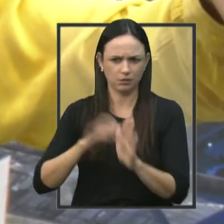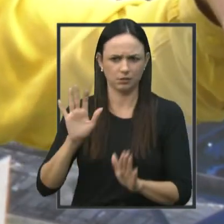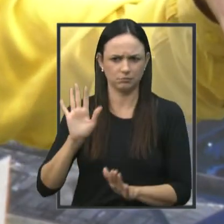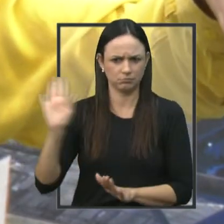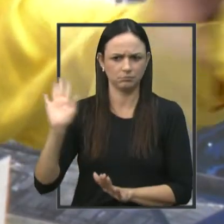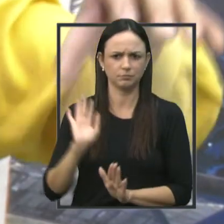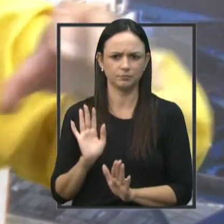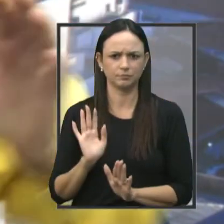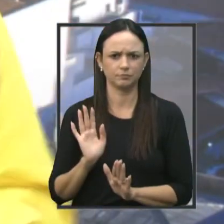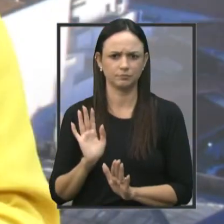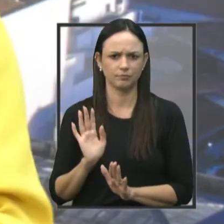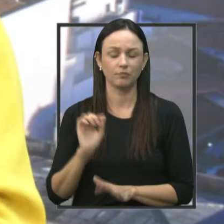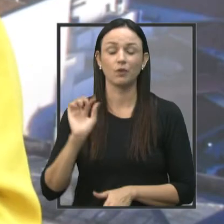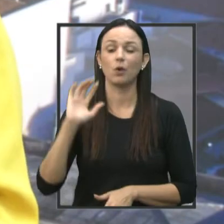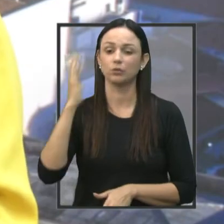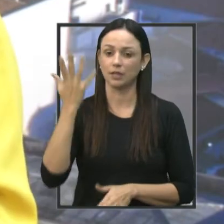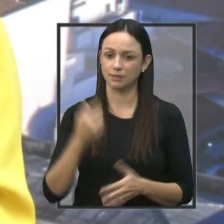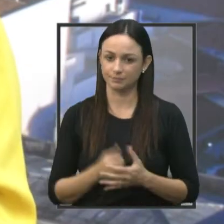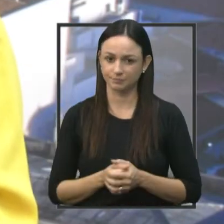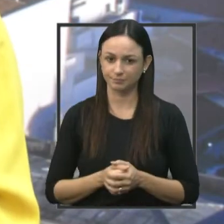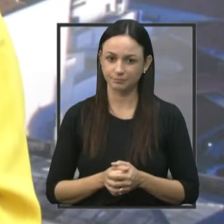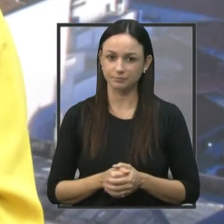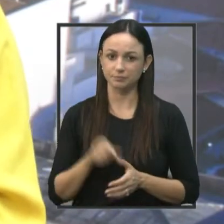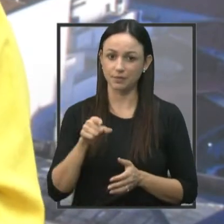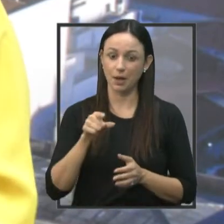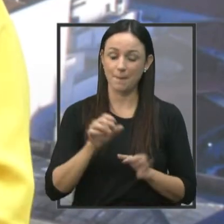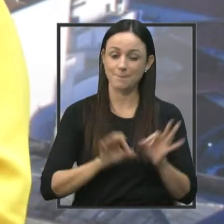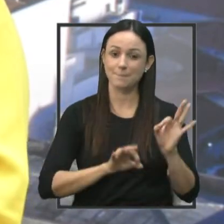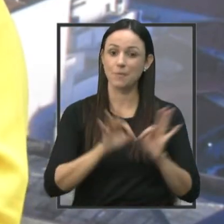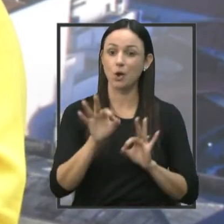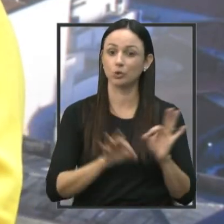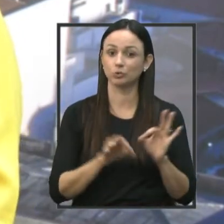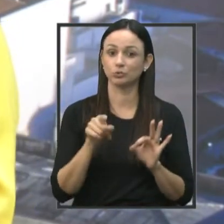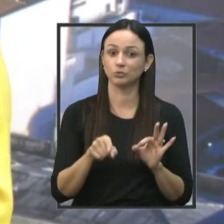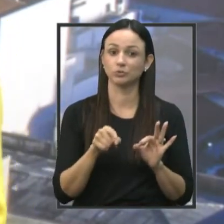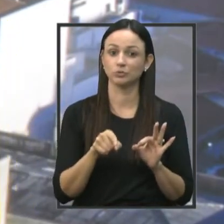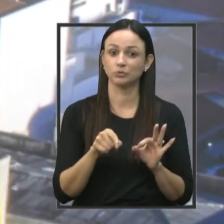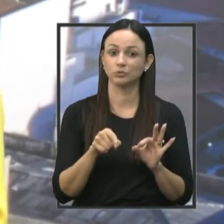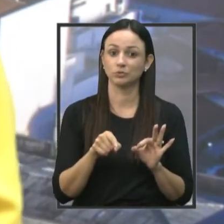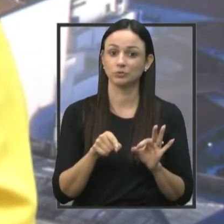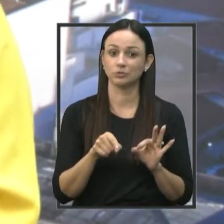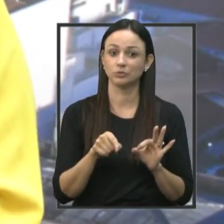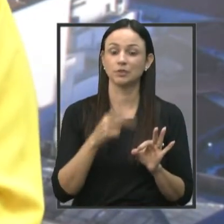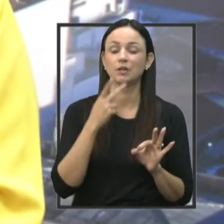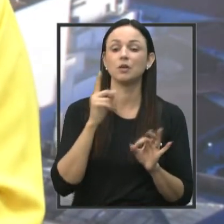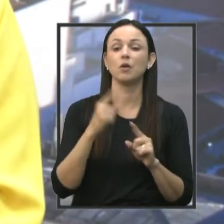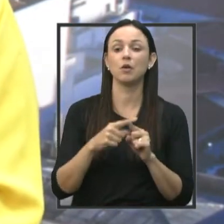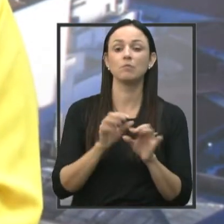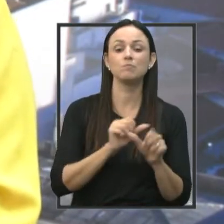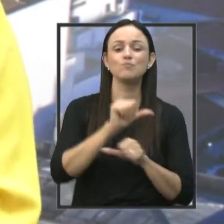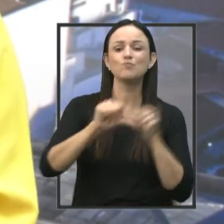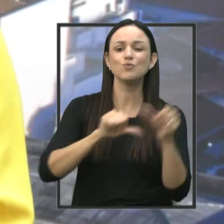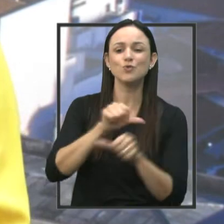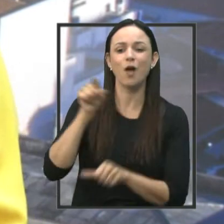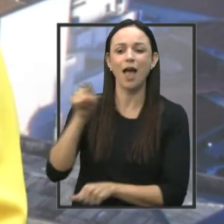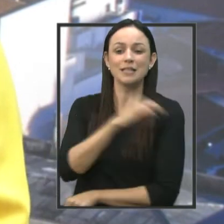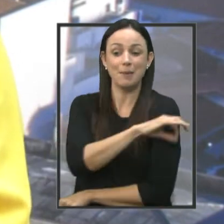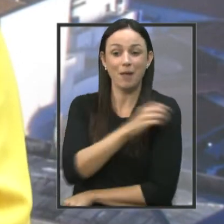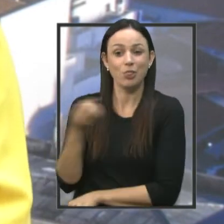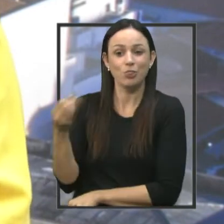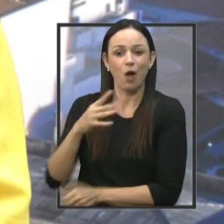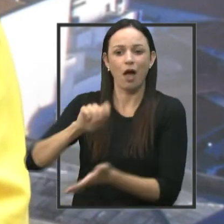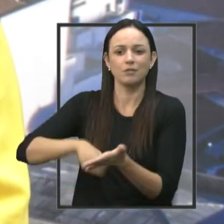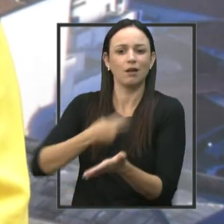dele lá. E o que acontece? Nesse projeto já jogaram para esse prefeito não poder assinar. Para favorecer